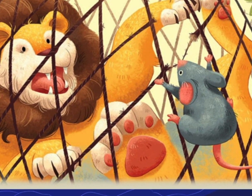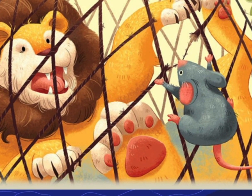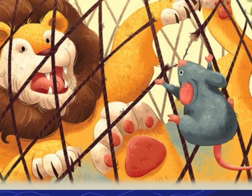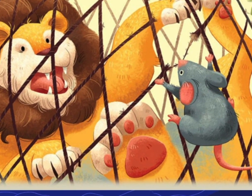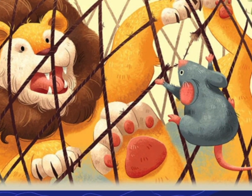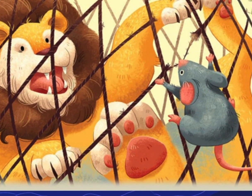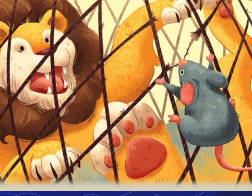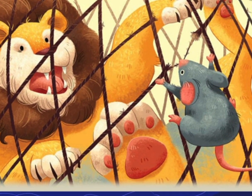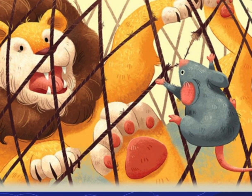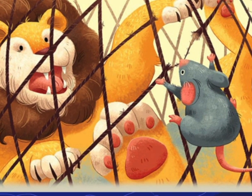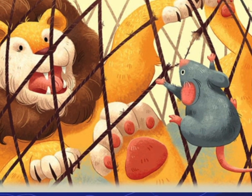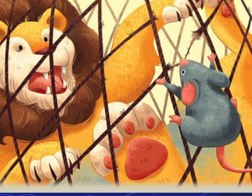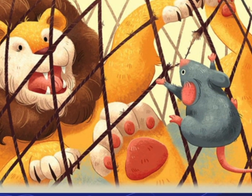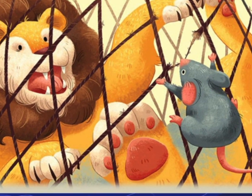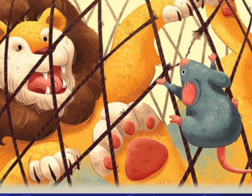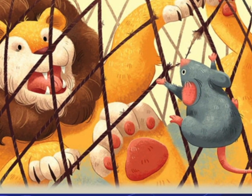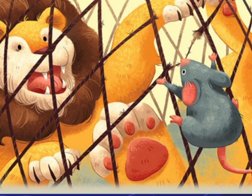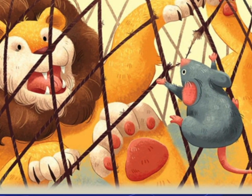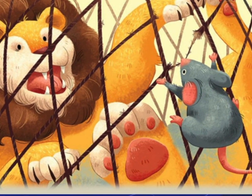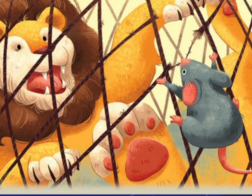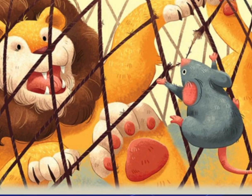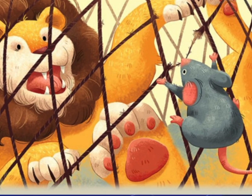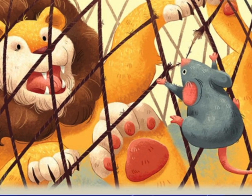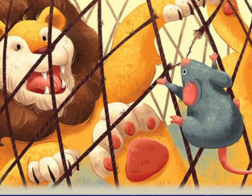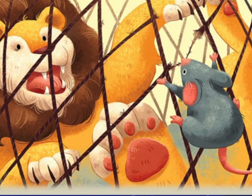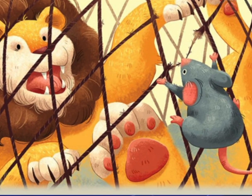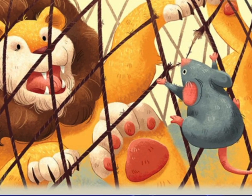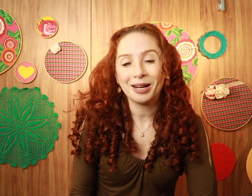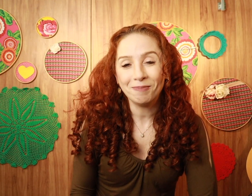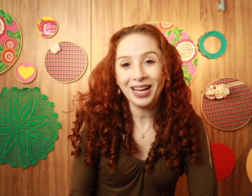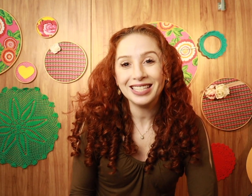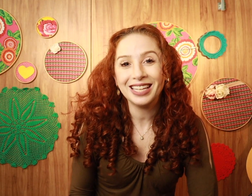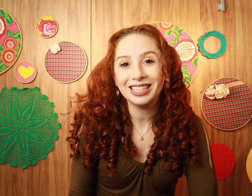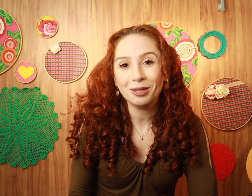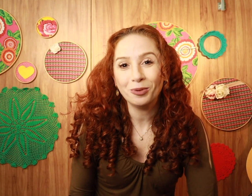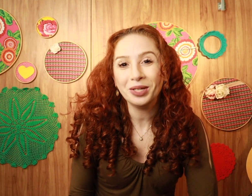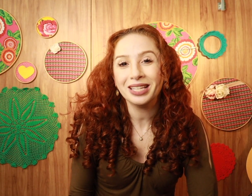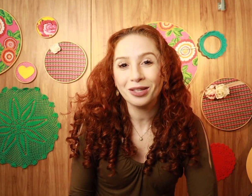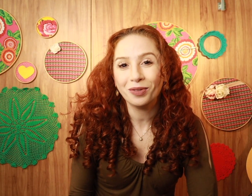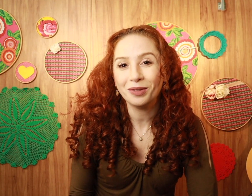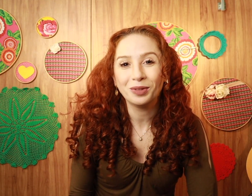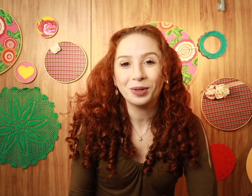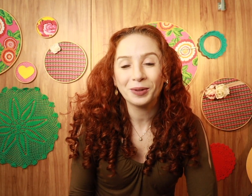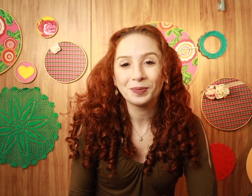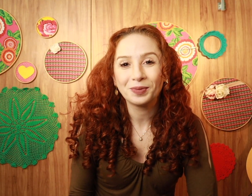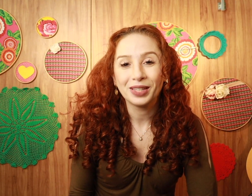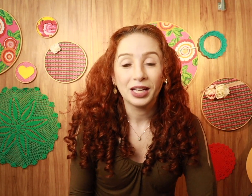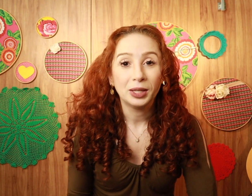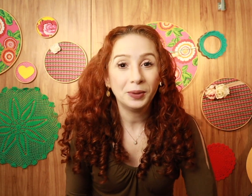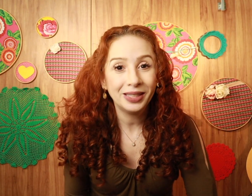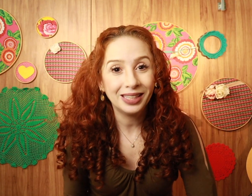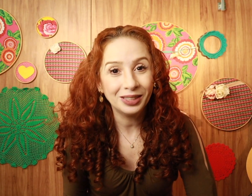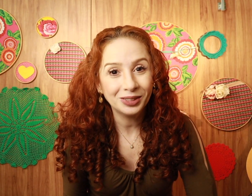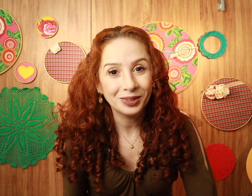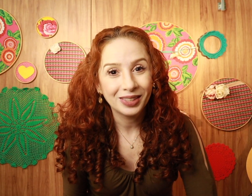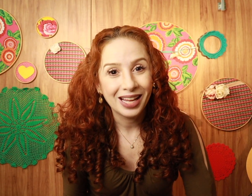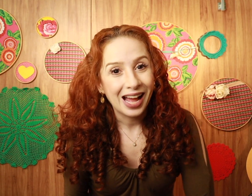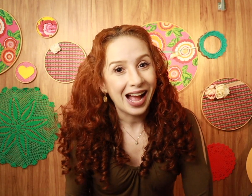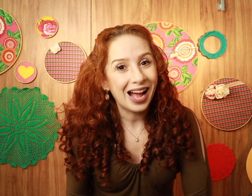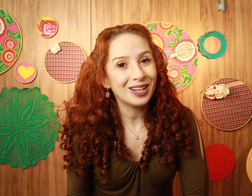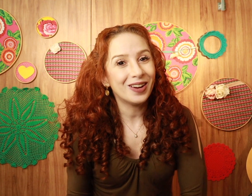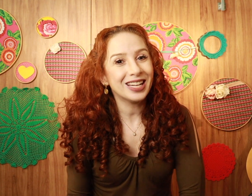"O senhor riu da simples ideia de que um dia seria capaz de retribuir seu favor. No